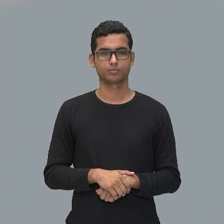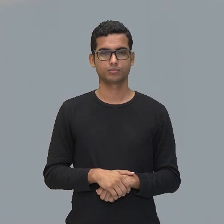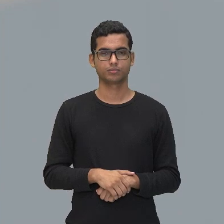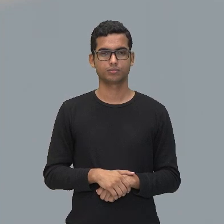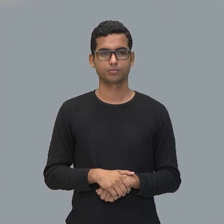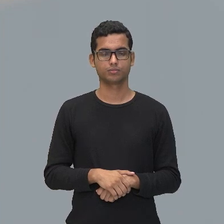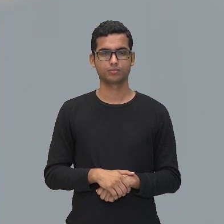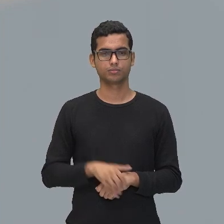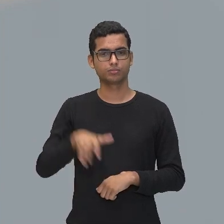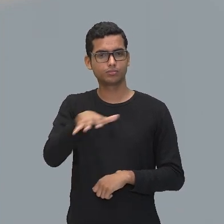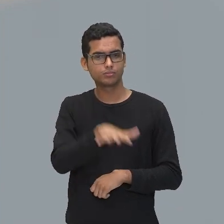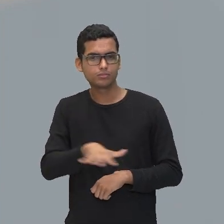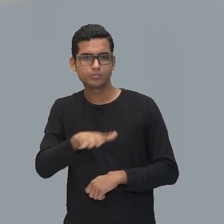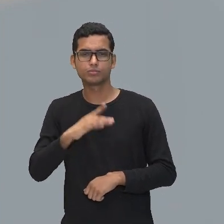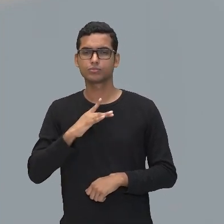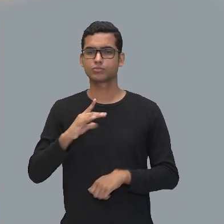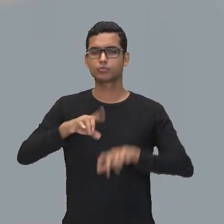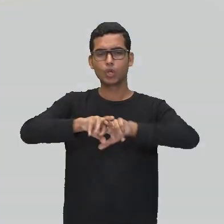Os poemas.